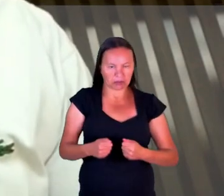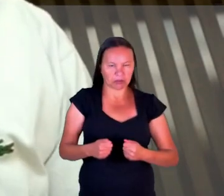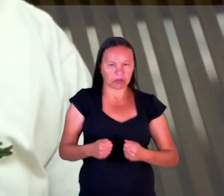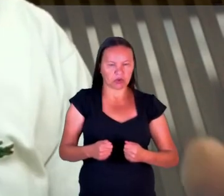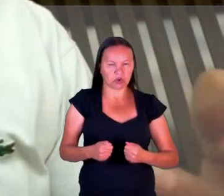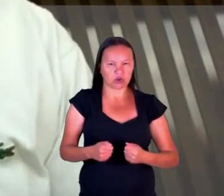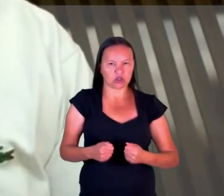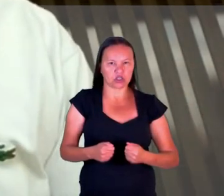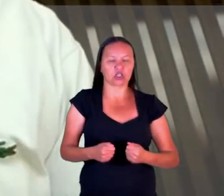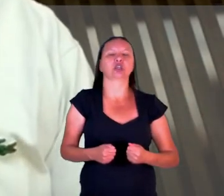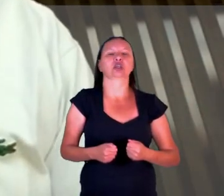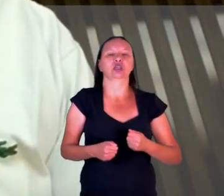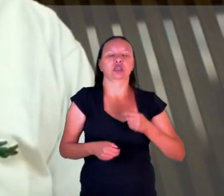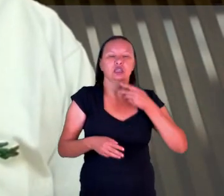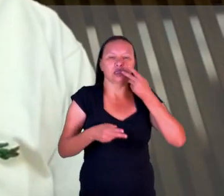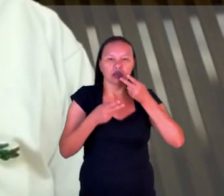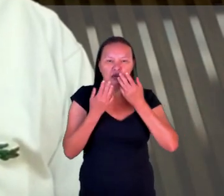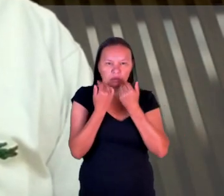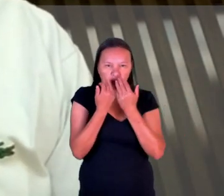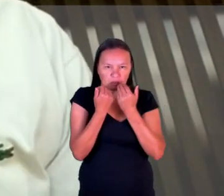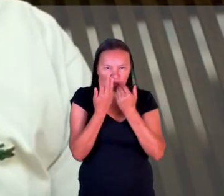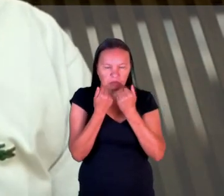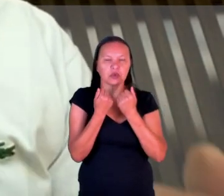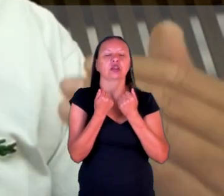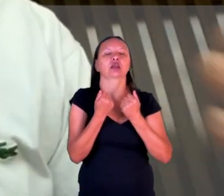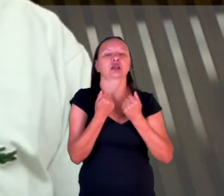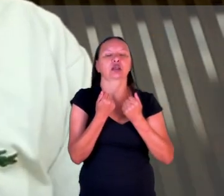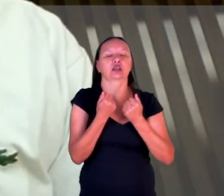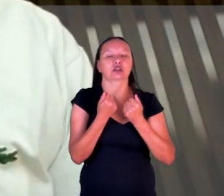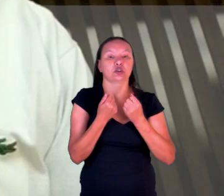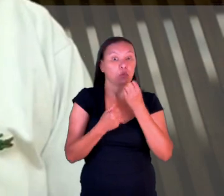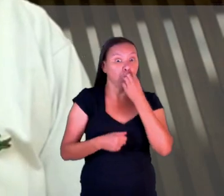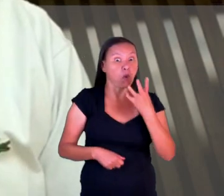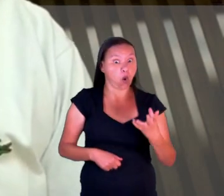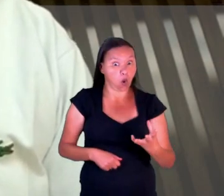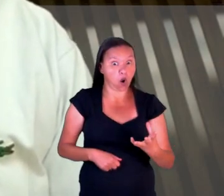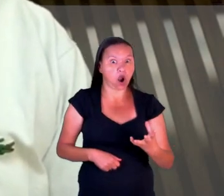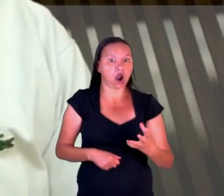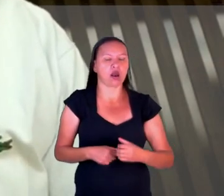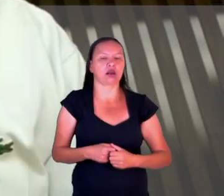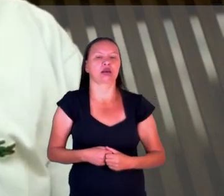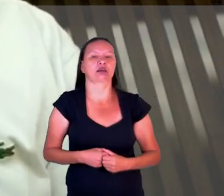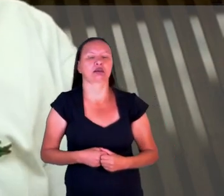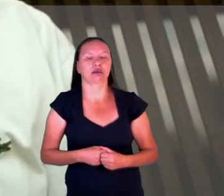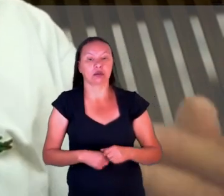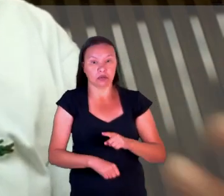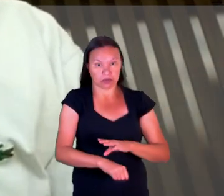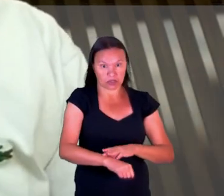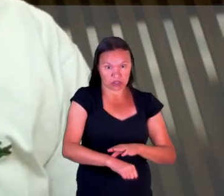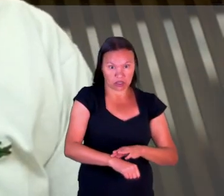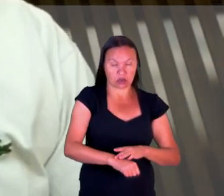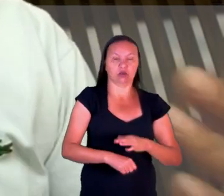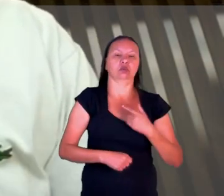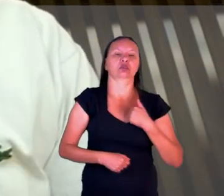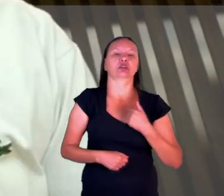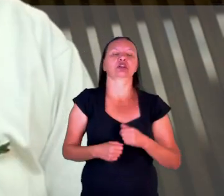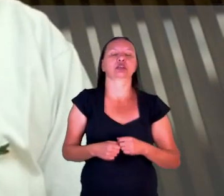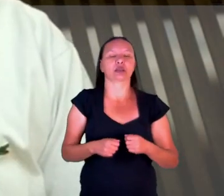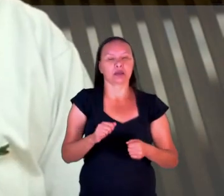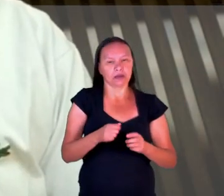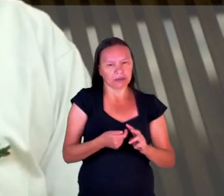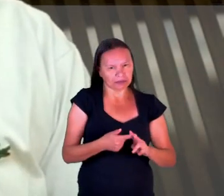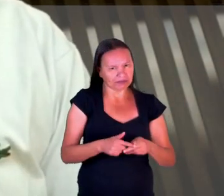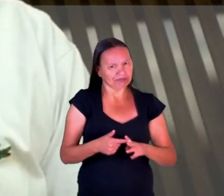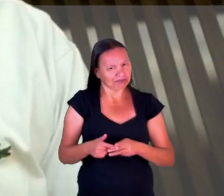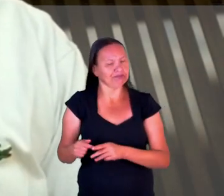essa população possa ter uma alimentação de qualidade ter uma alimentação eh eh confeccionada elaborada preparada também